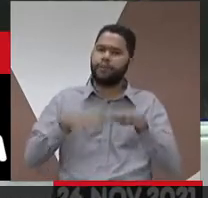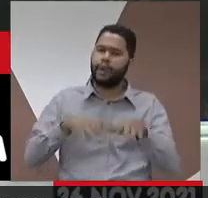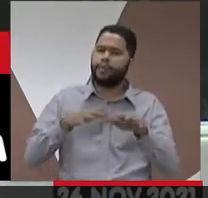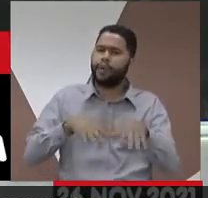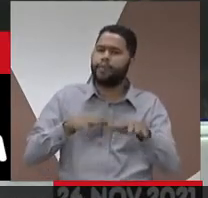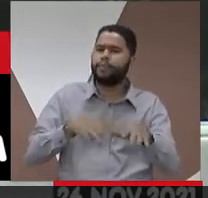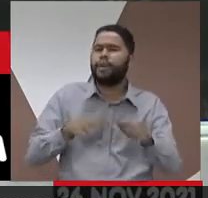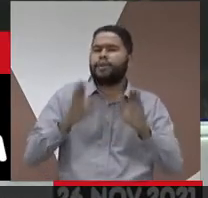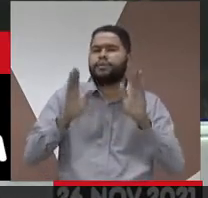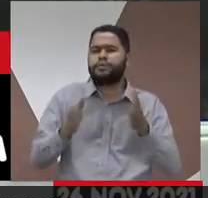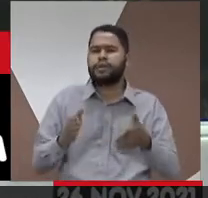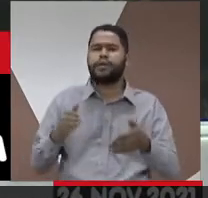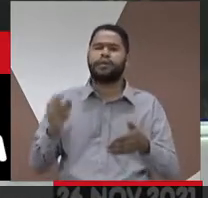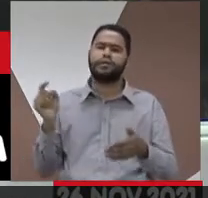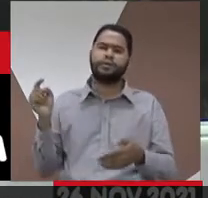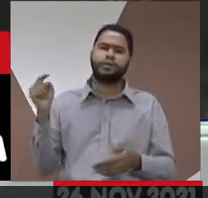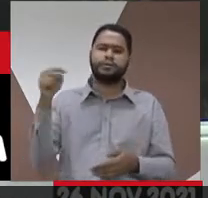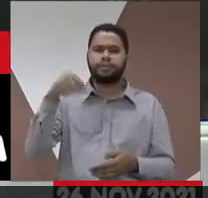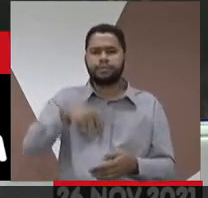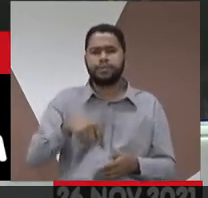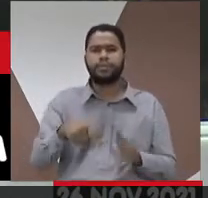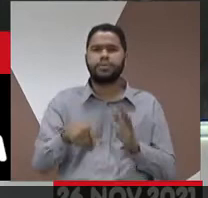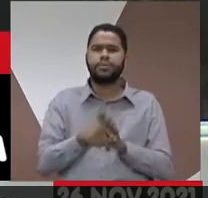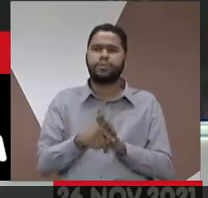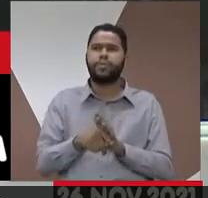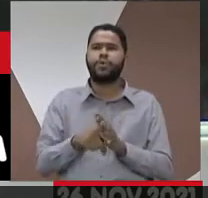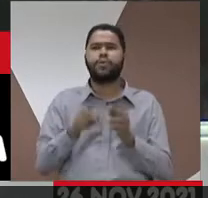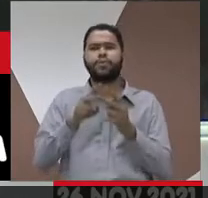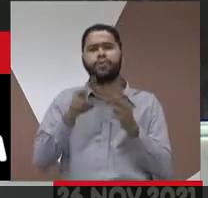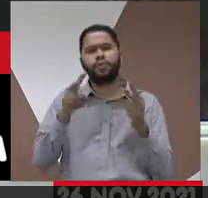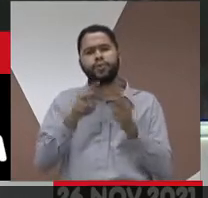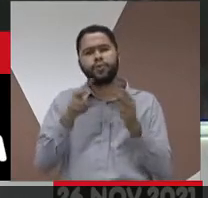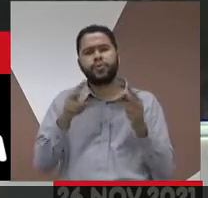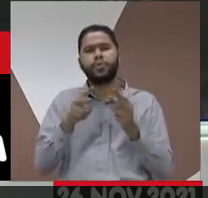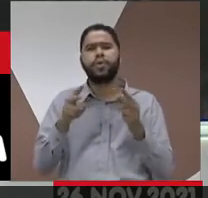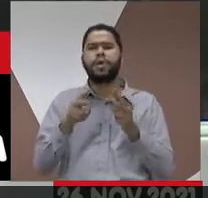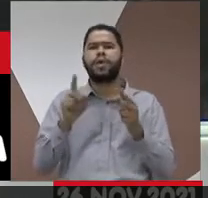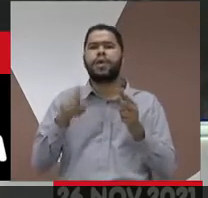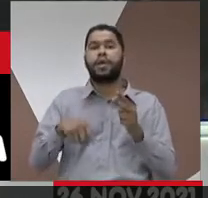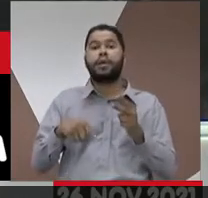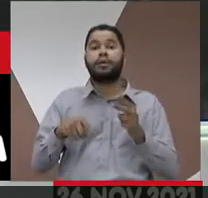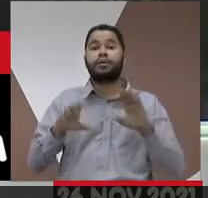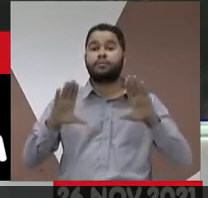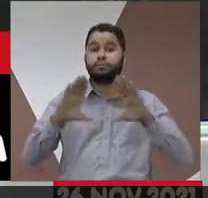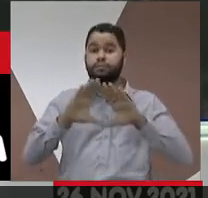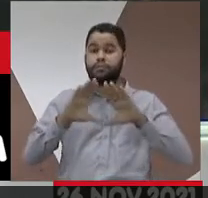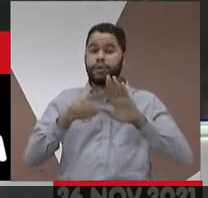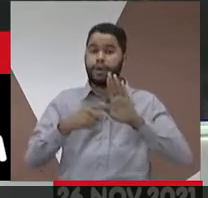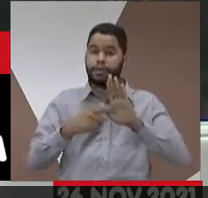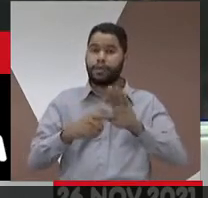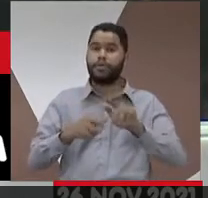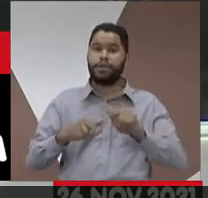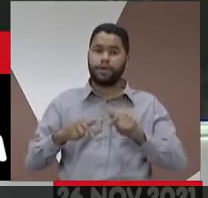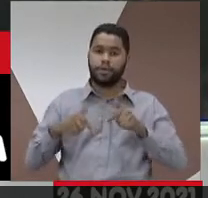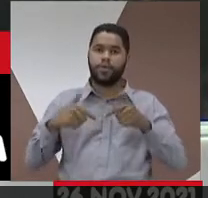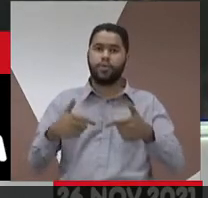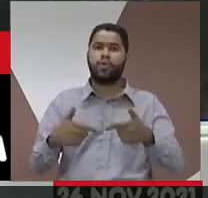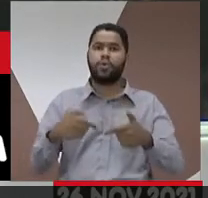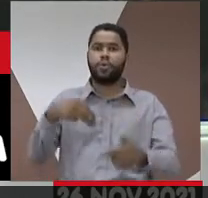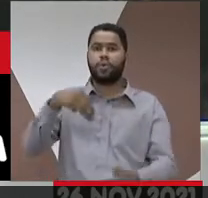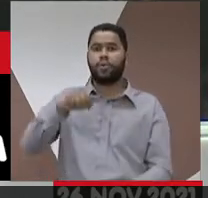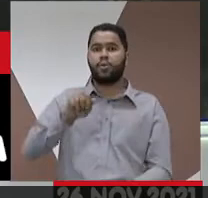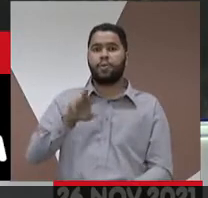mobilizado, já viemos, né, através de audiências virtuais aqui na Assembleia Legislativa para apresentar essa luta desde